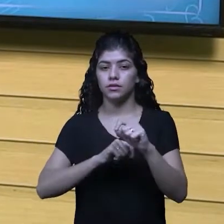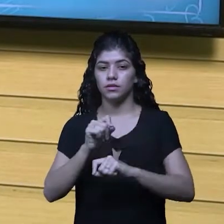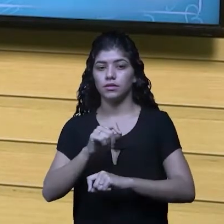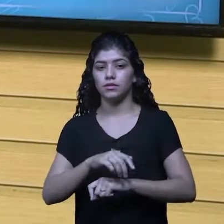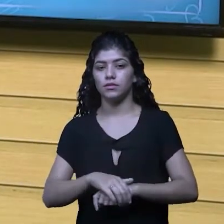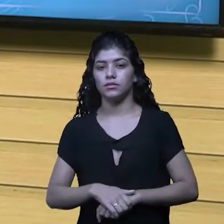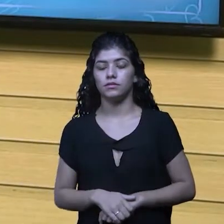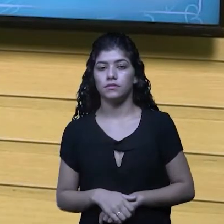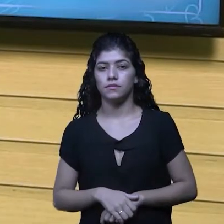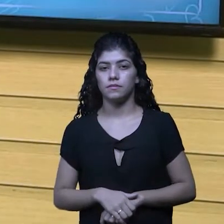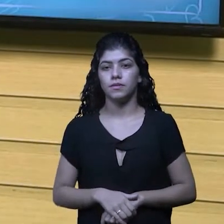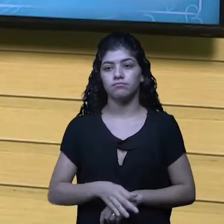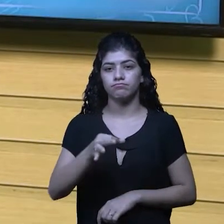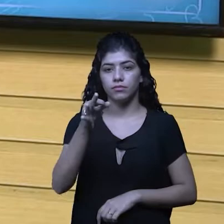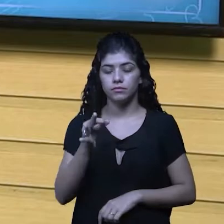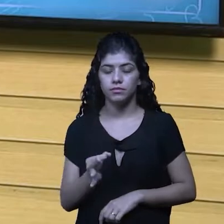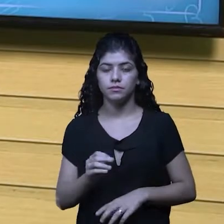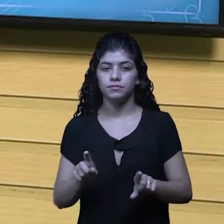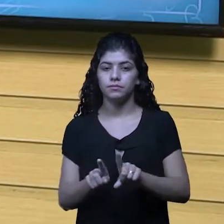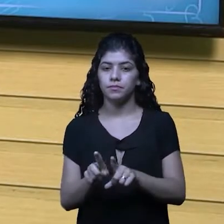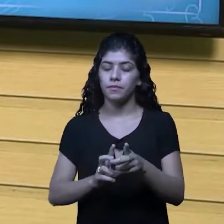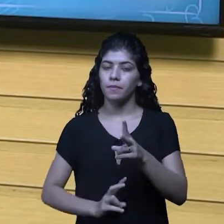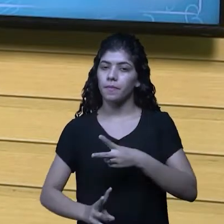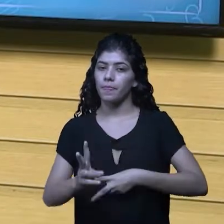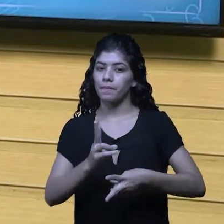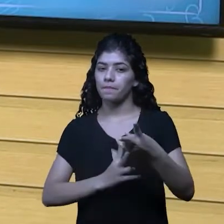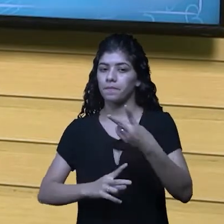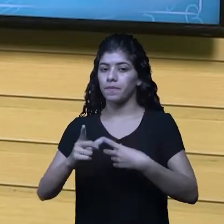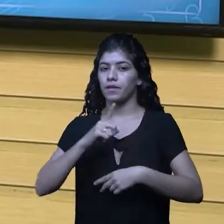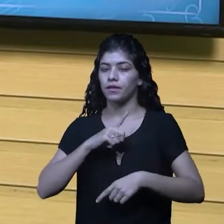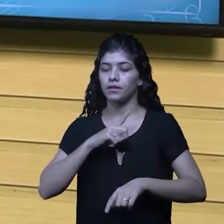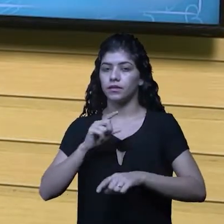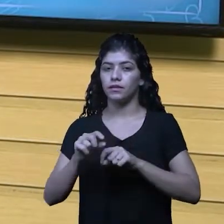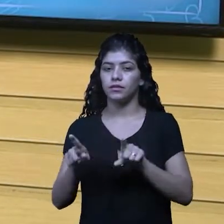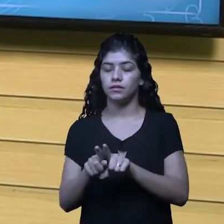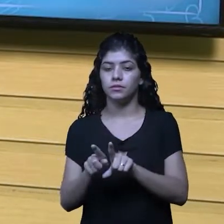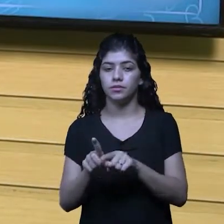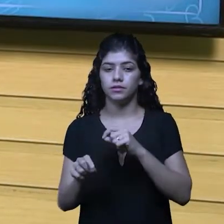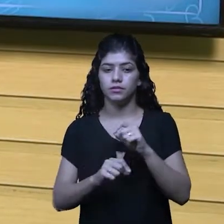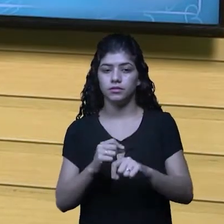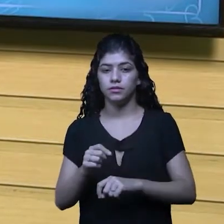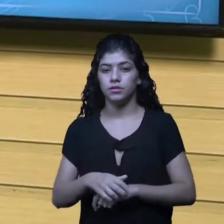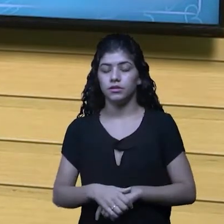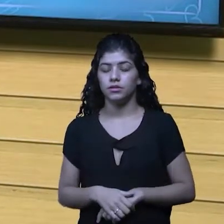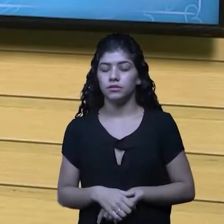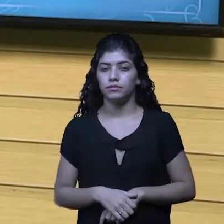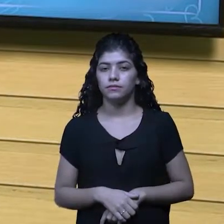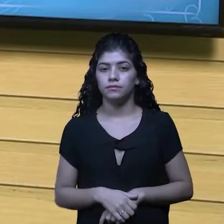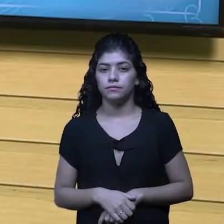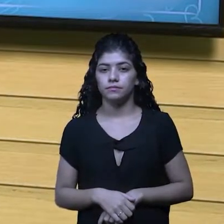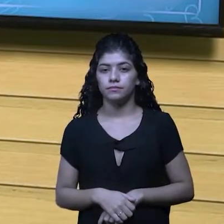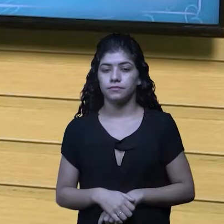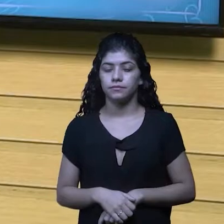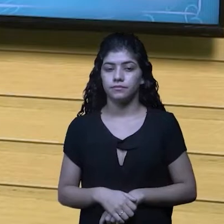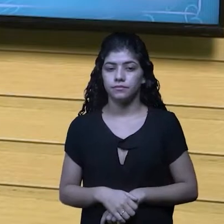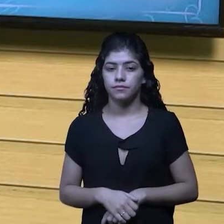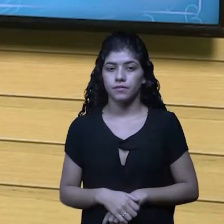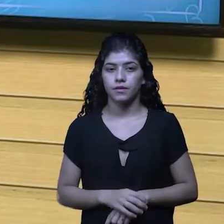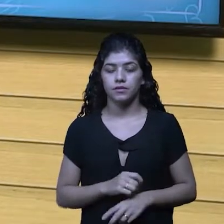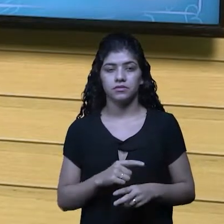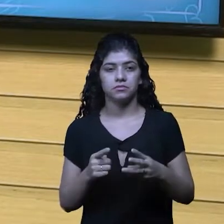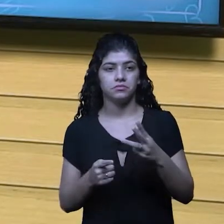medidas bem precisas, e aqui toda vez que eu falo de medidas, estou falando de medidas muito precisas, coisas